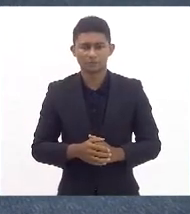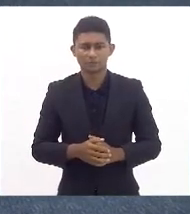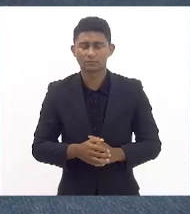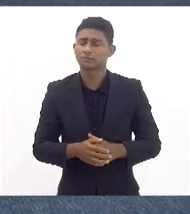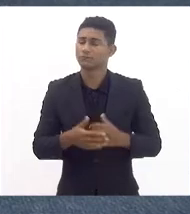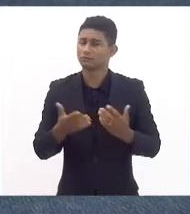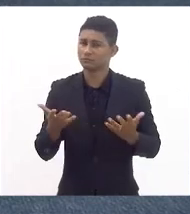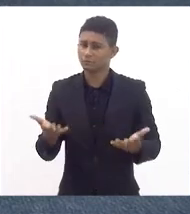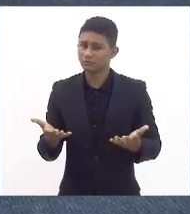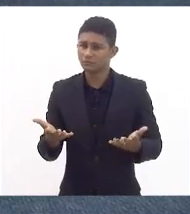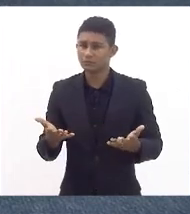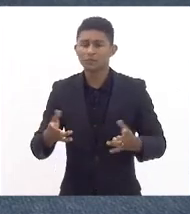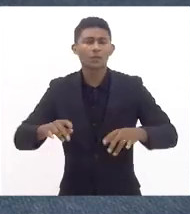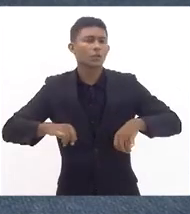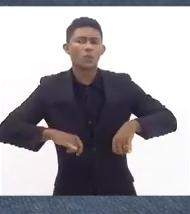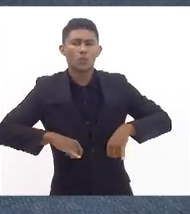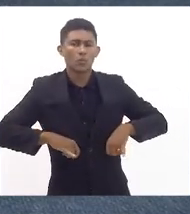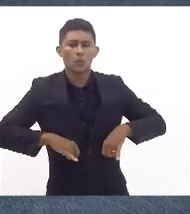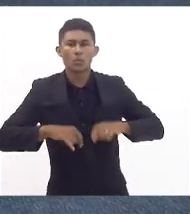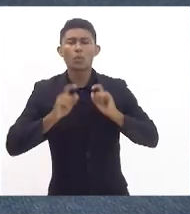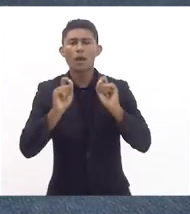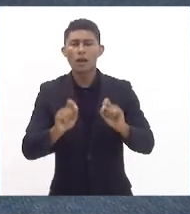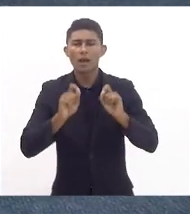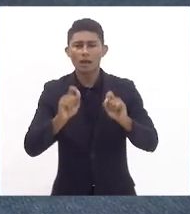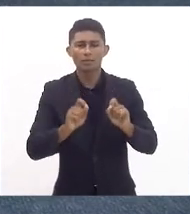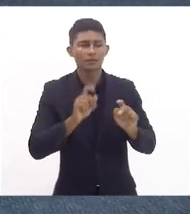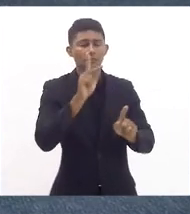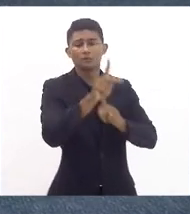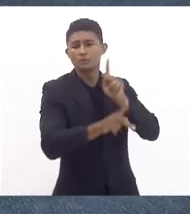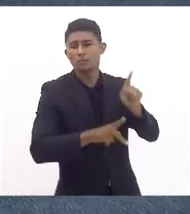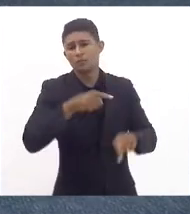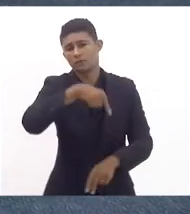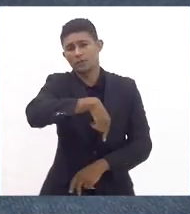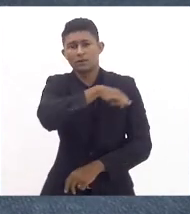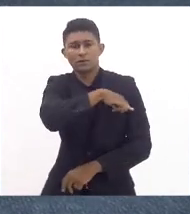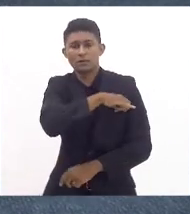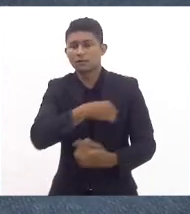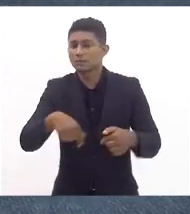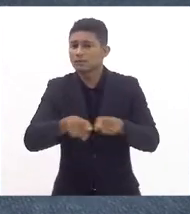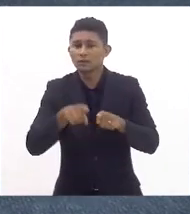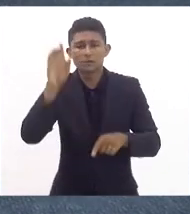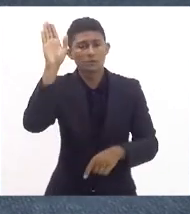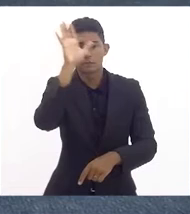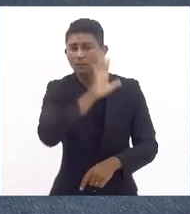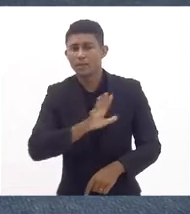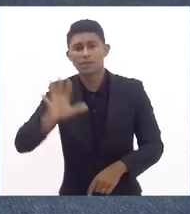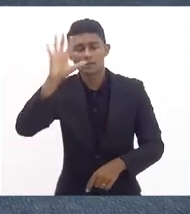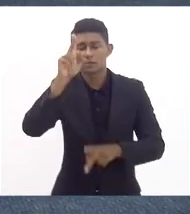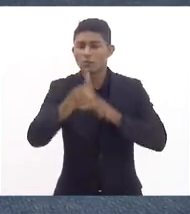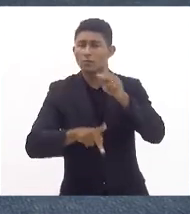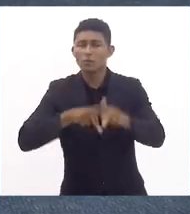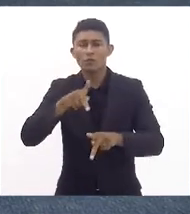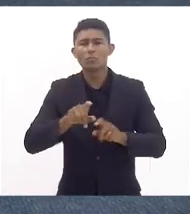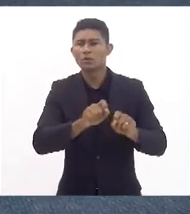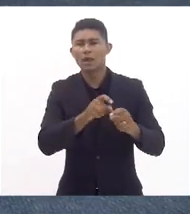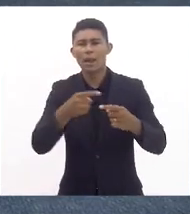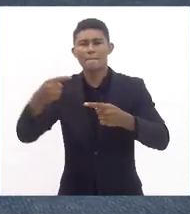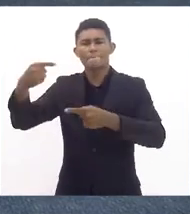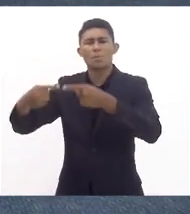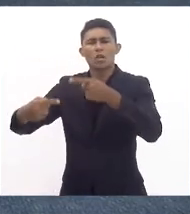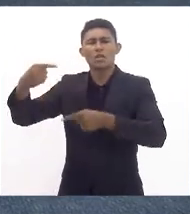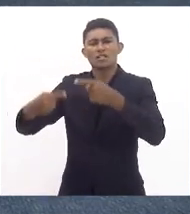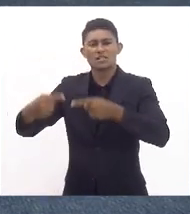verdade, quem está sofrendo, deputado Luiz, é o povo do estado do Rio de Janeiro, o povo do Brasil, com essa política de paridade